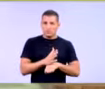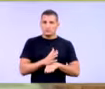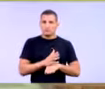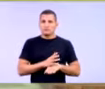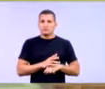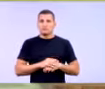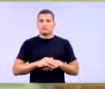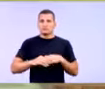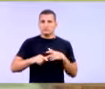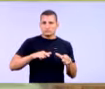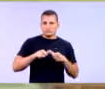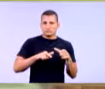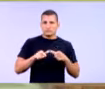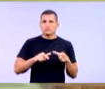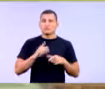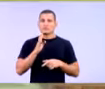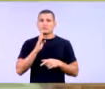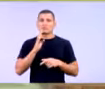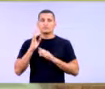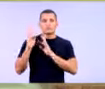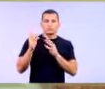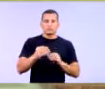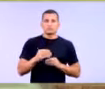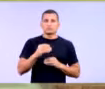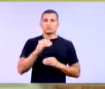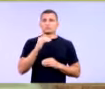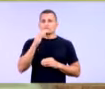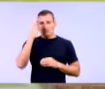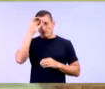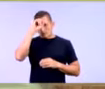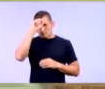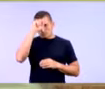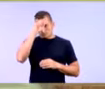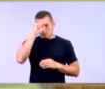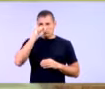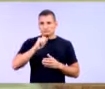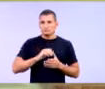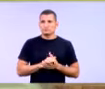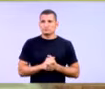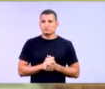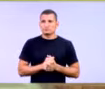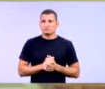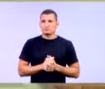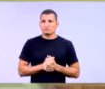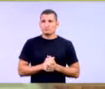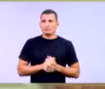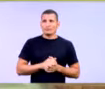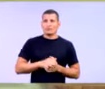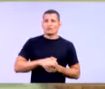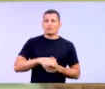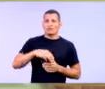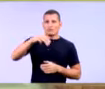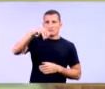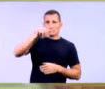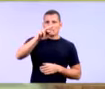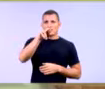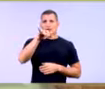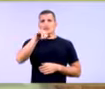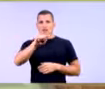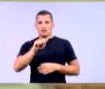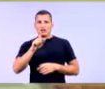conhecimento e também isso compõe a matriz curricular para a conclusão do curso. A Maria José disse que a finalidade